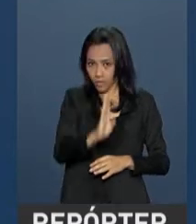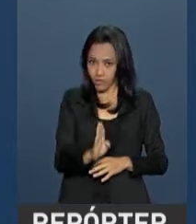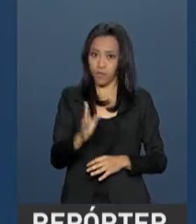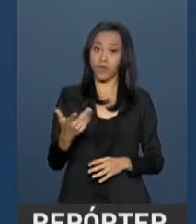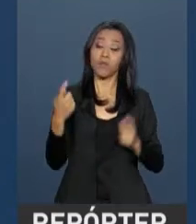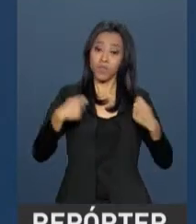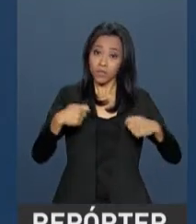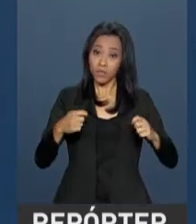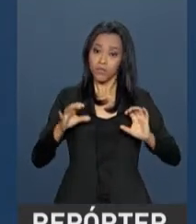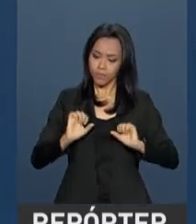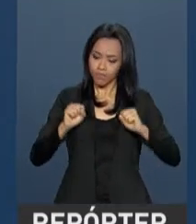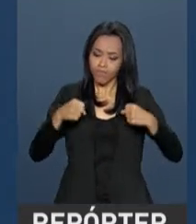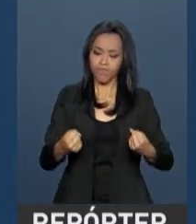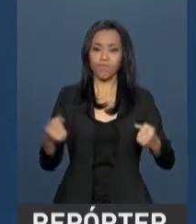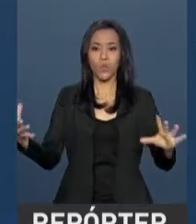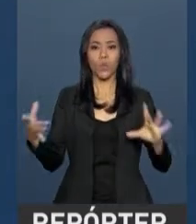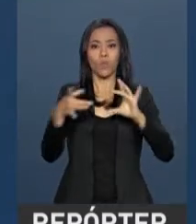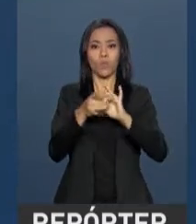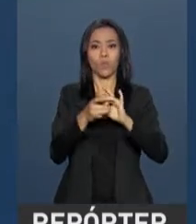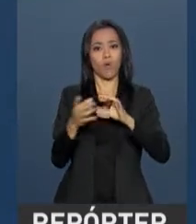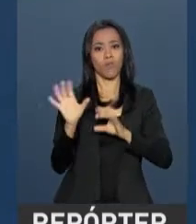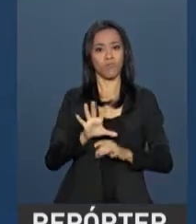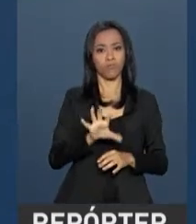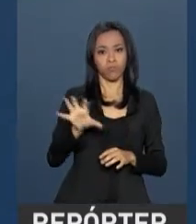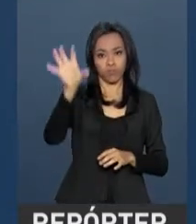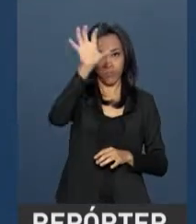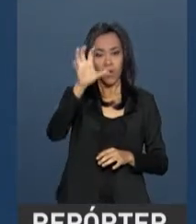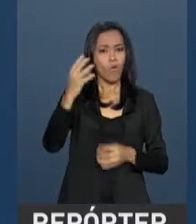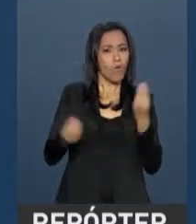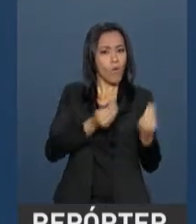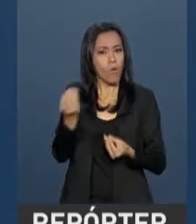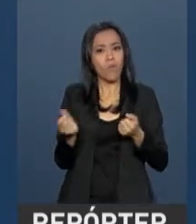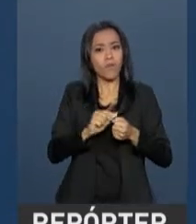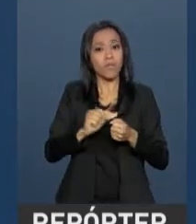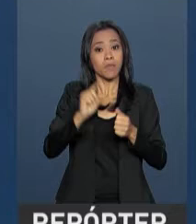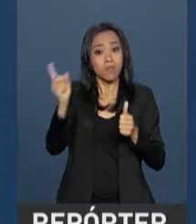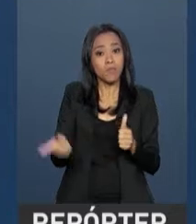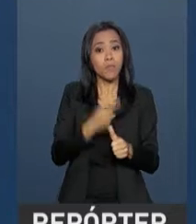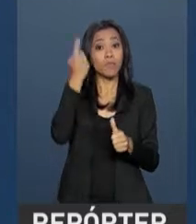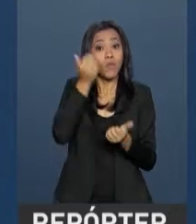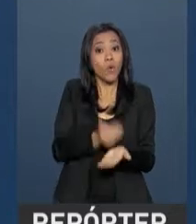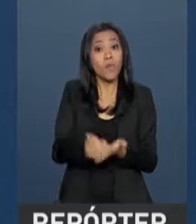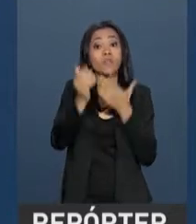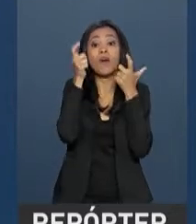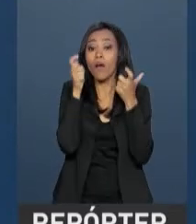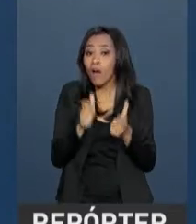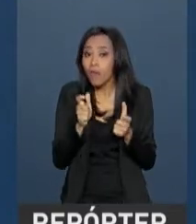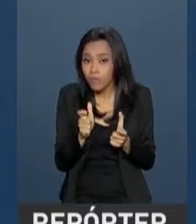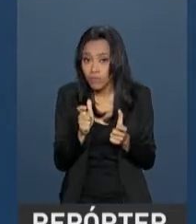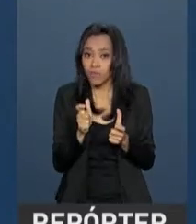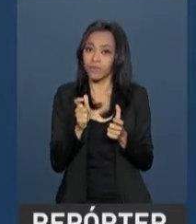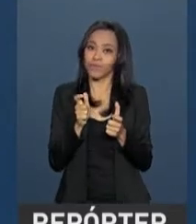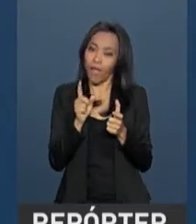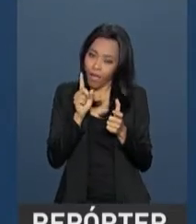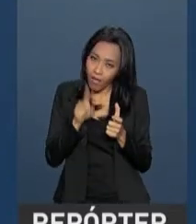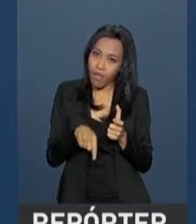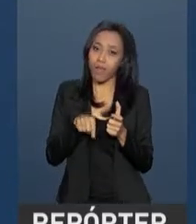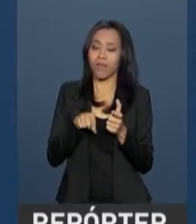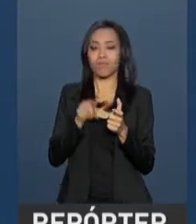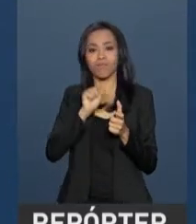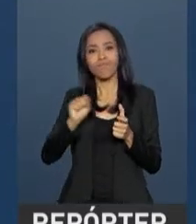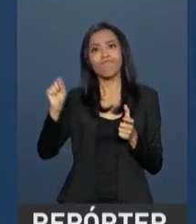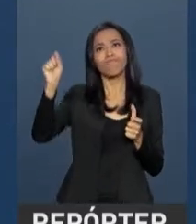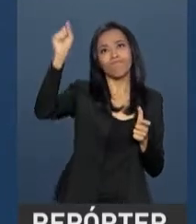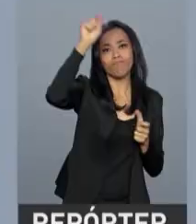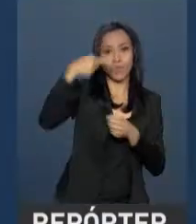federação brasileira nós temos que partir do seu ponto inaugural do seu ponto inicial que é precisamente o